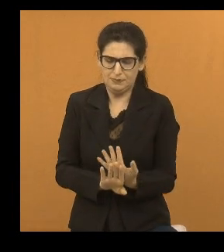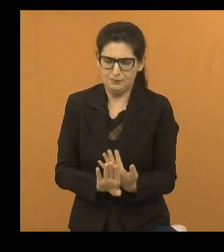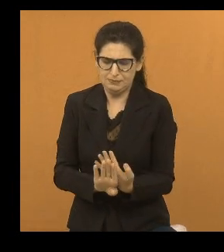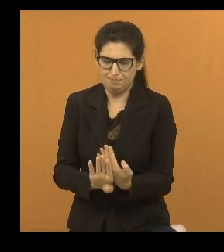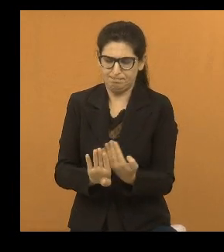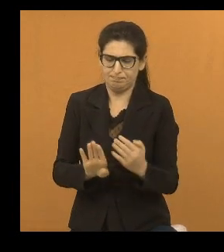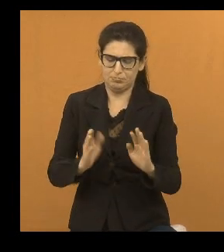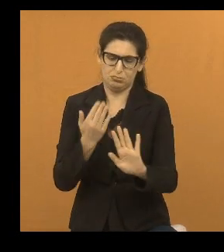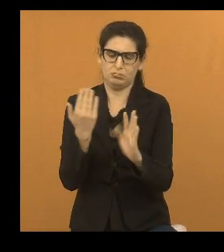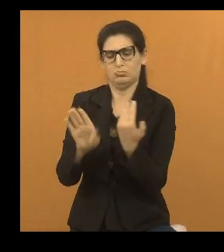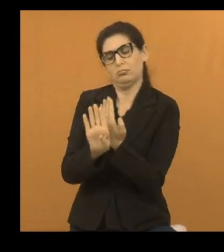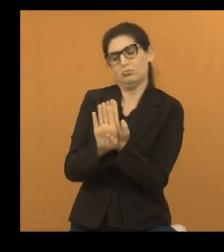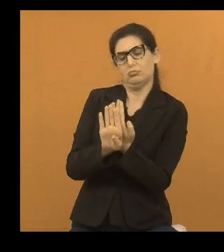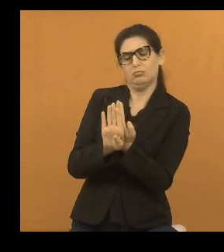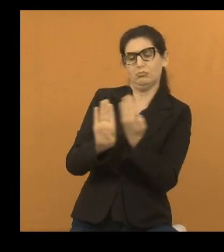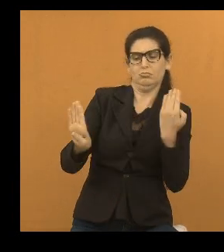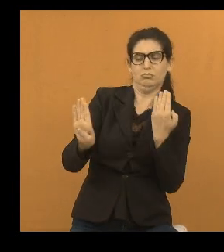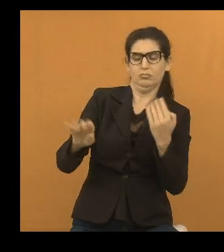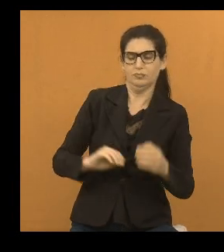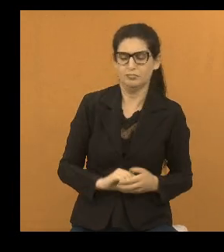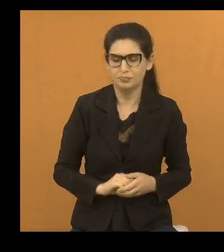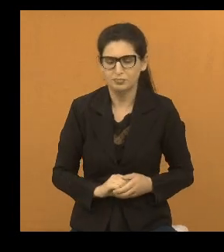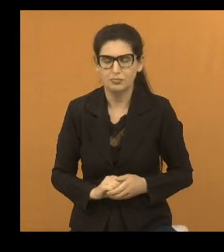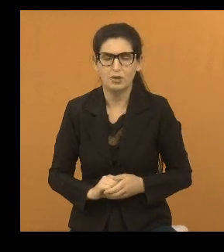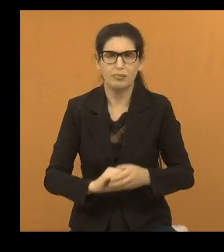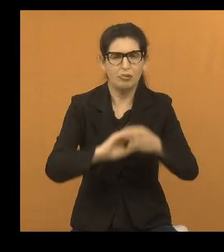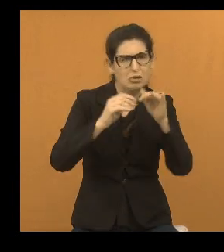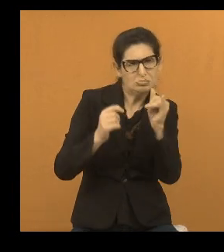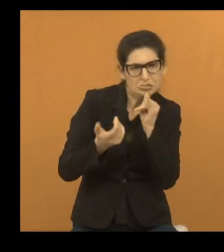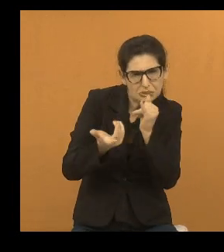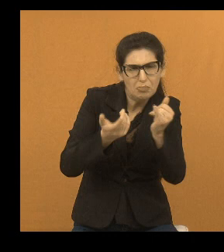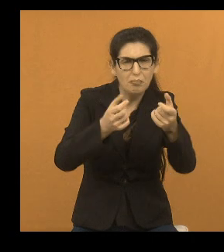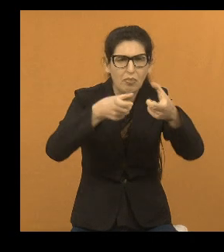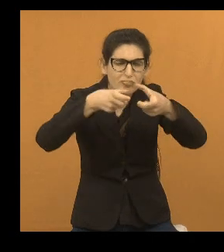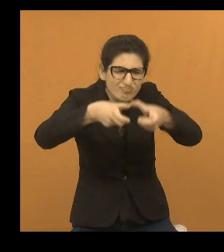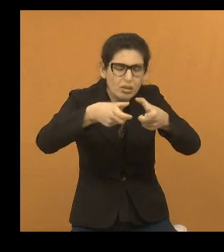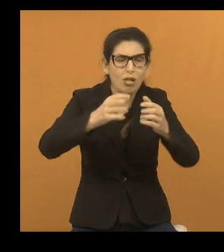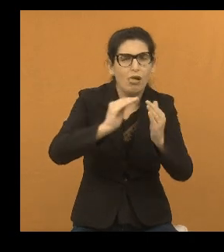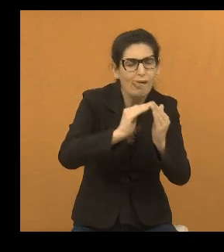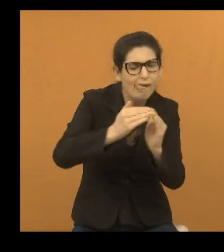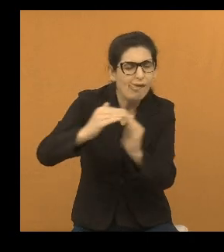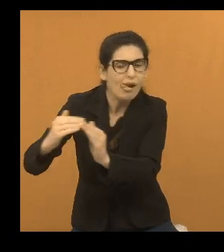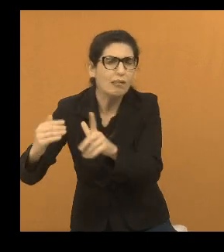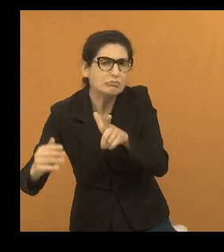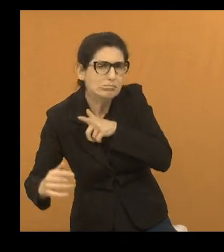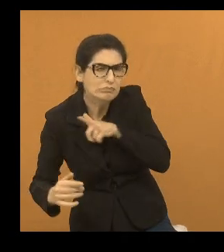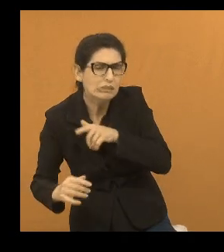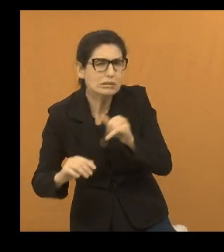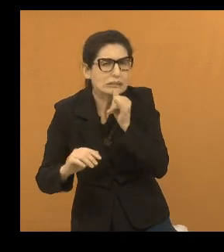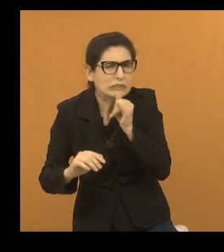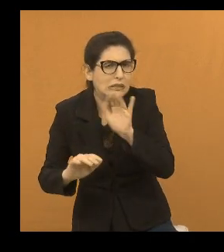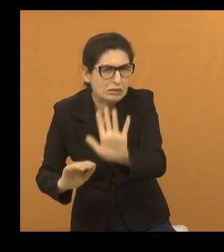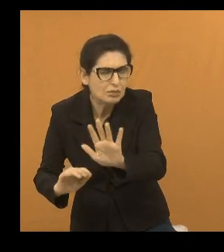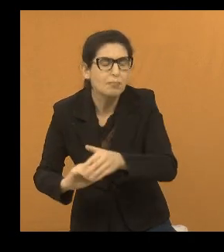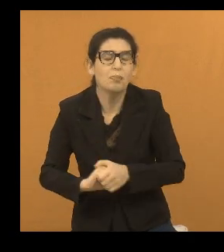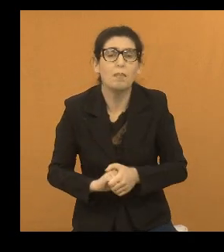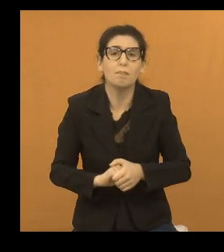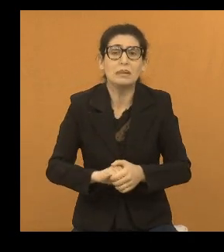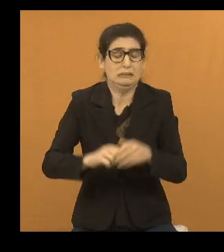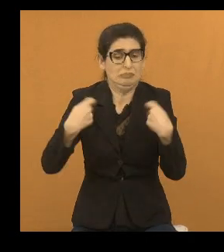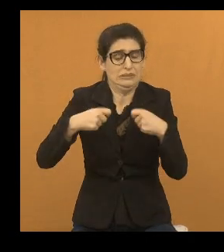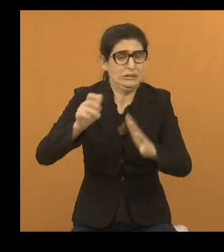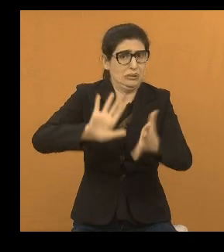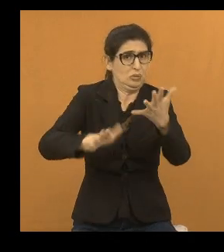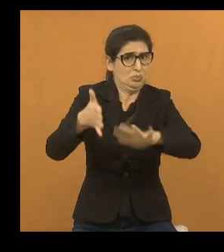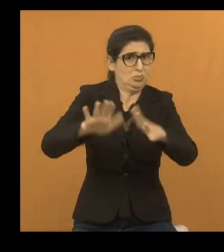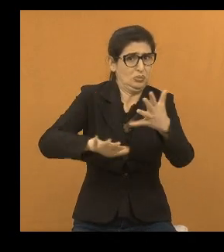É uma área periférica do município, com ocupação histórica, porém precária, em que o adensamento populacional deve ser controlado